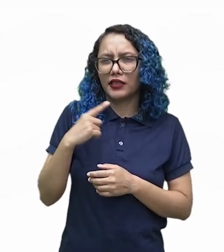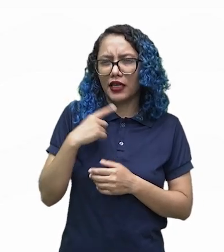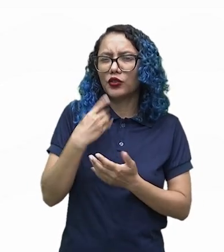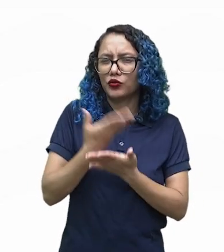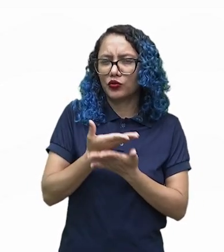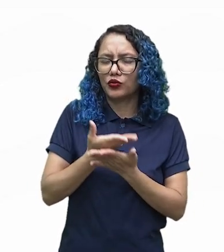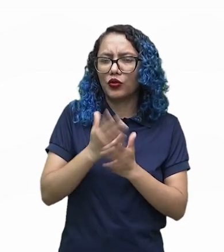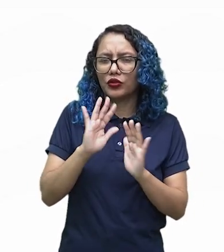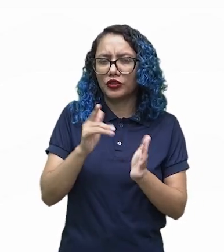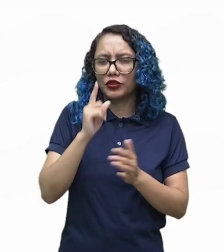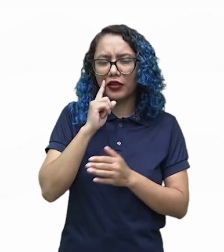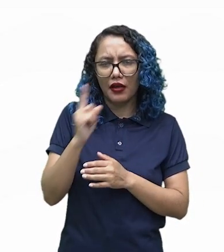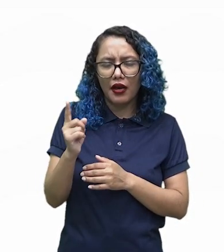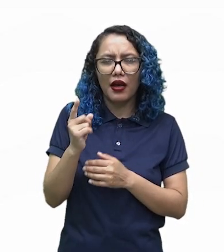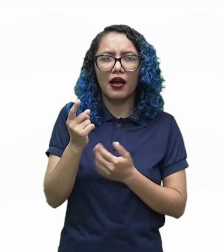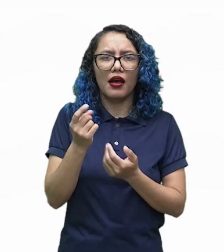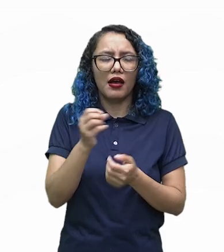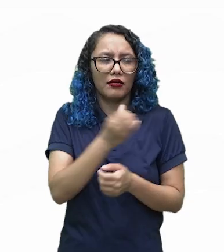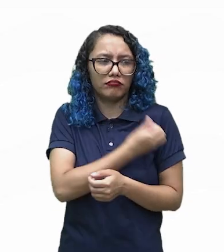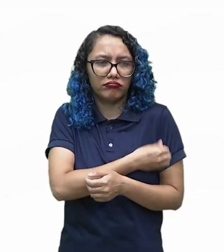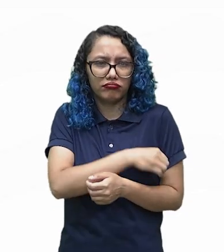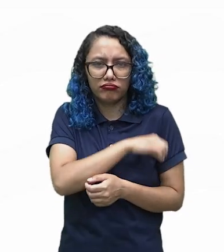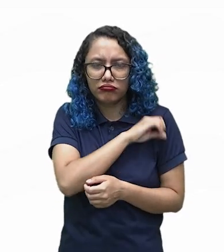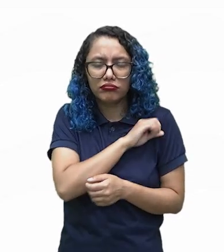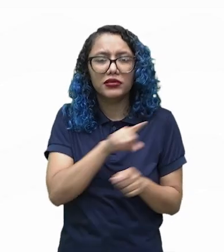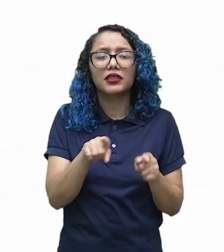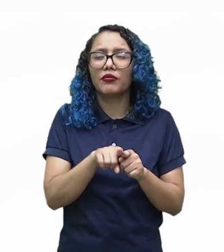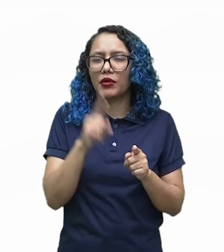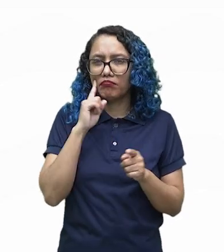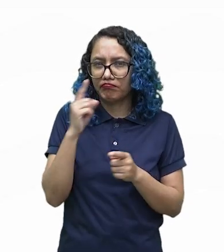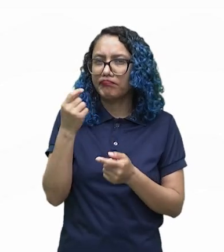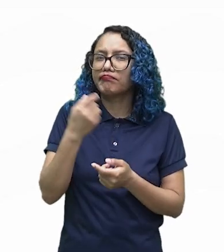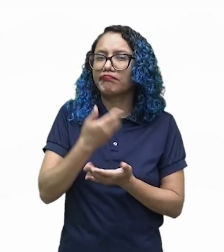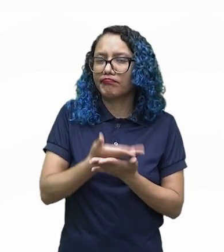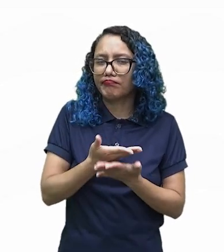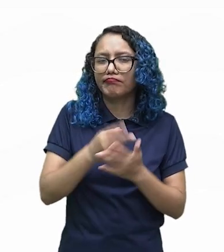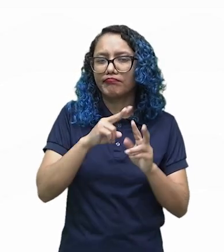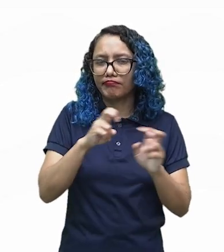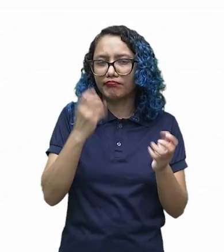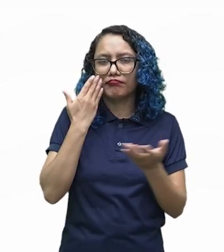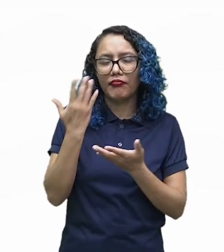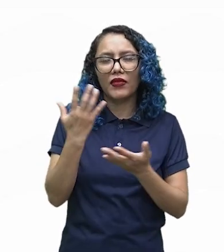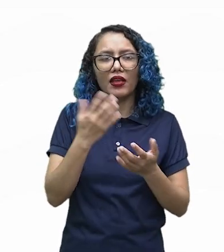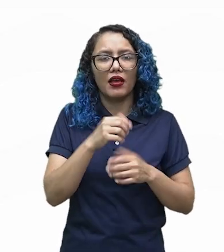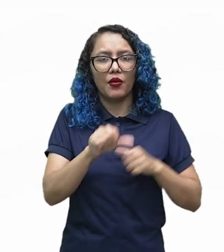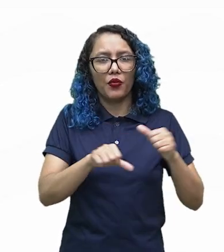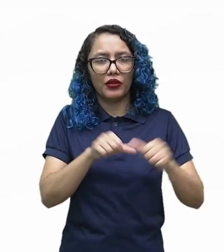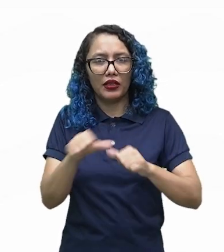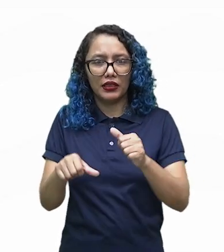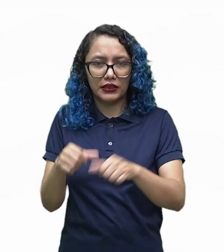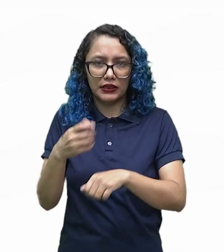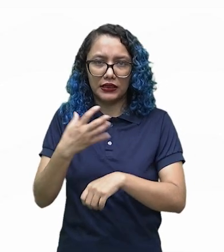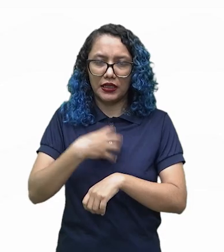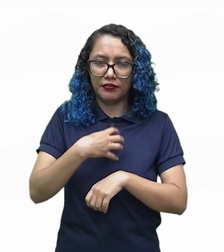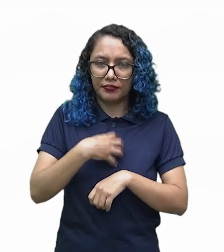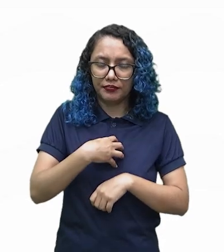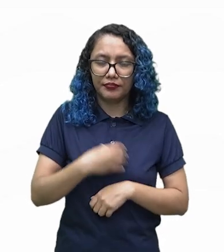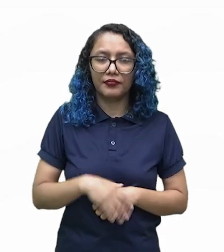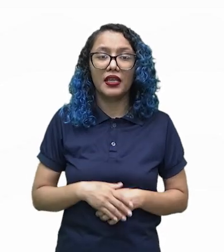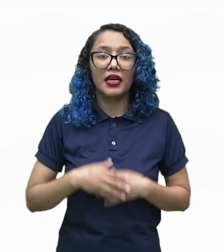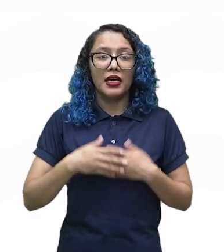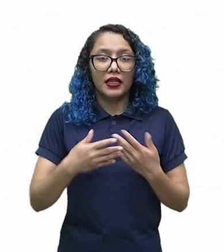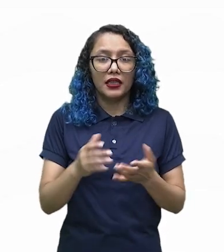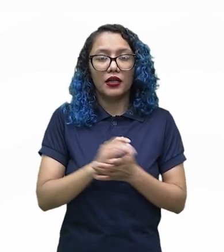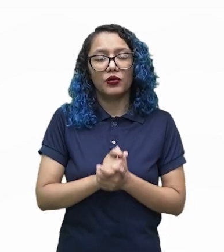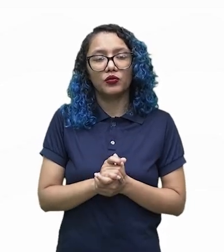ensino fundamental, a gente também estuda esse tipo de esqueminha, só para a gente reforçar as mudanças de estado. Do sólido para o líquido, nós